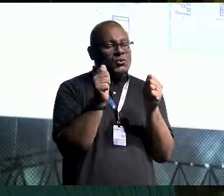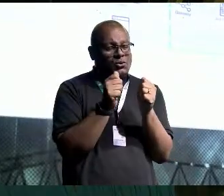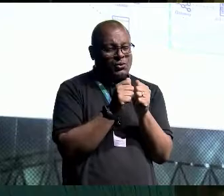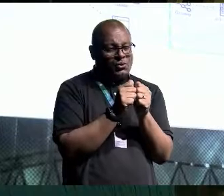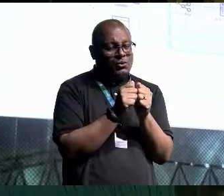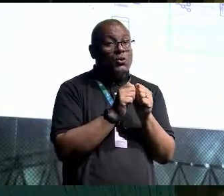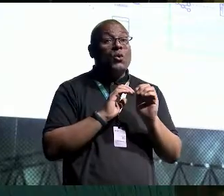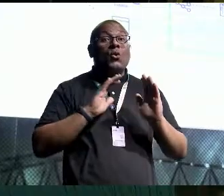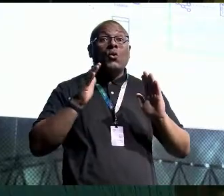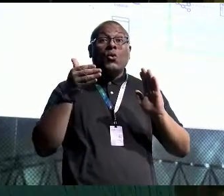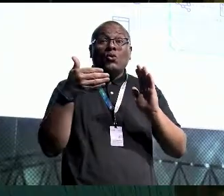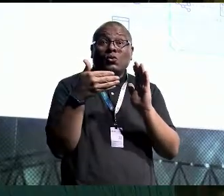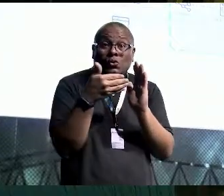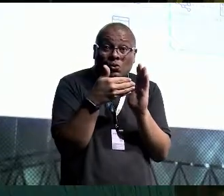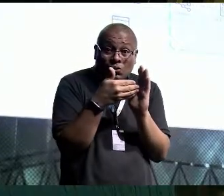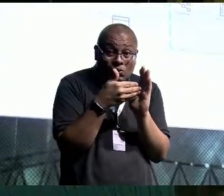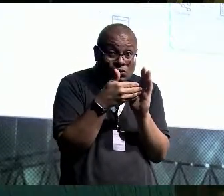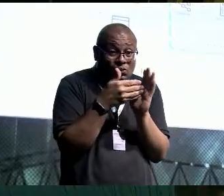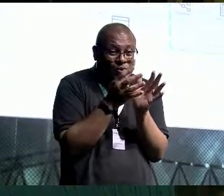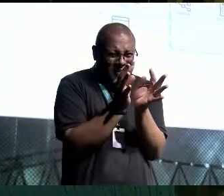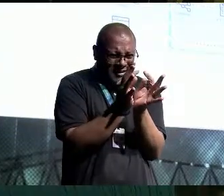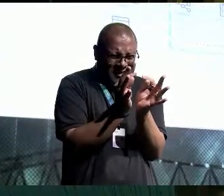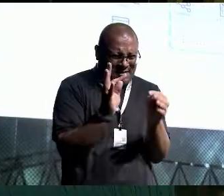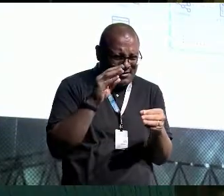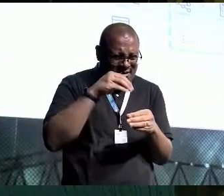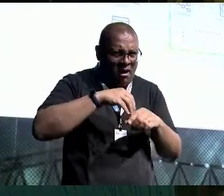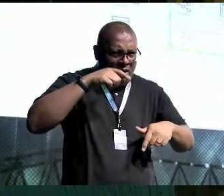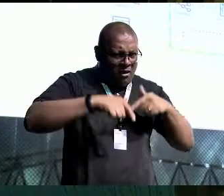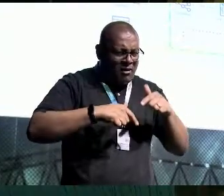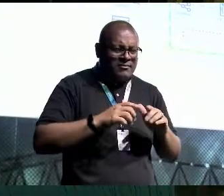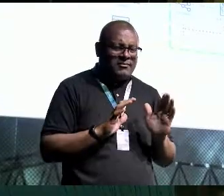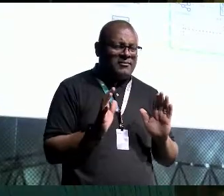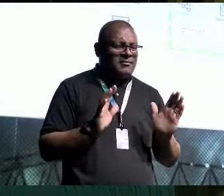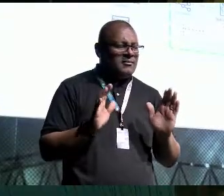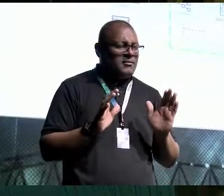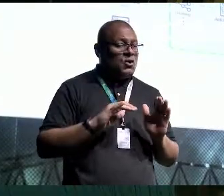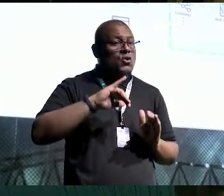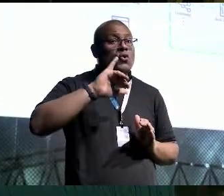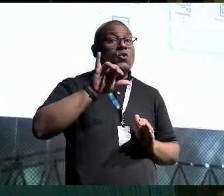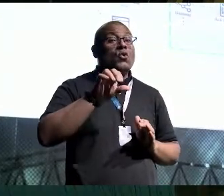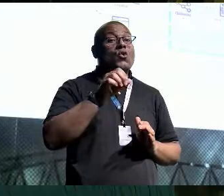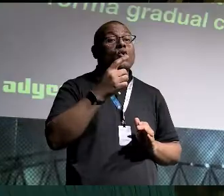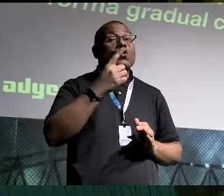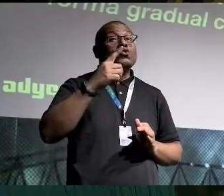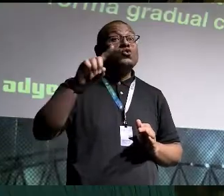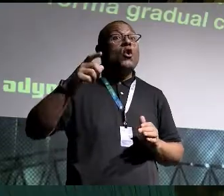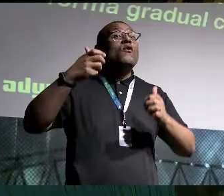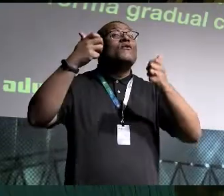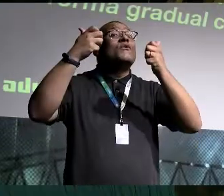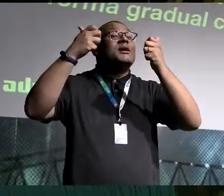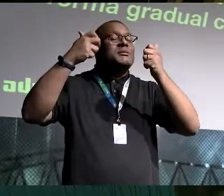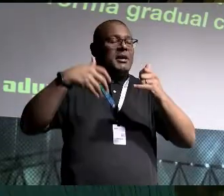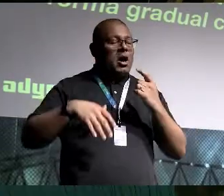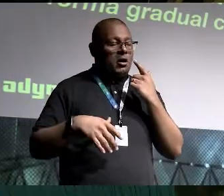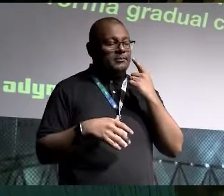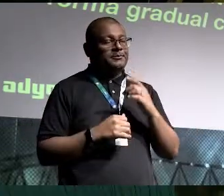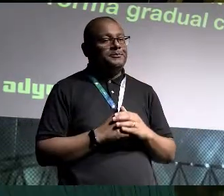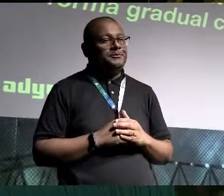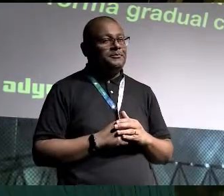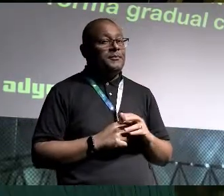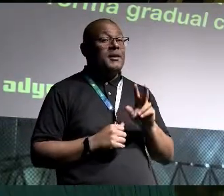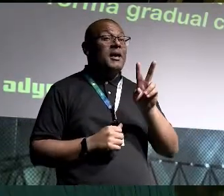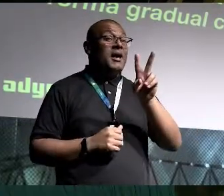nem tudo funciona de uma forma tão simples assim. Que aí eu vou passar para o João Paulo falar o que é. Então, como a